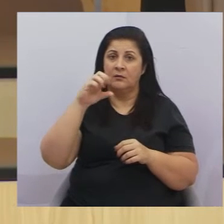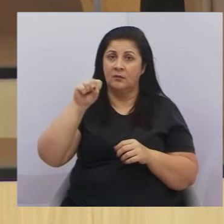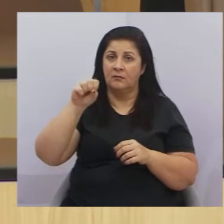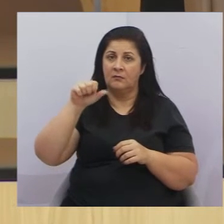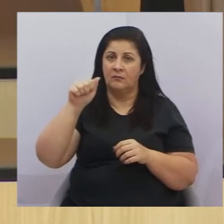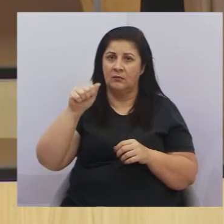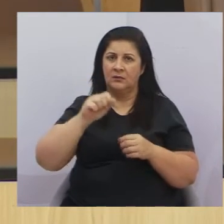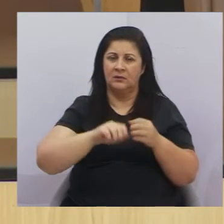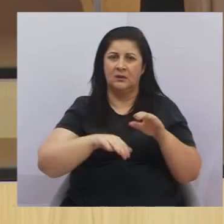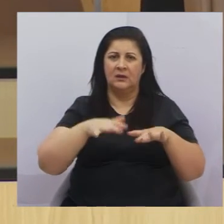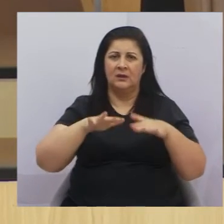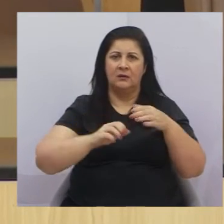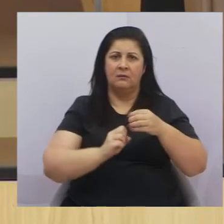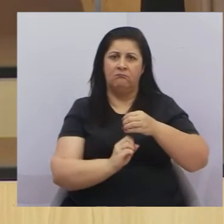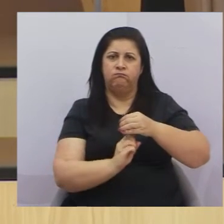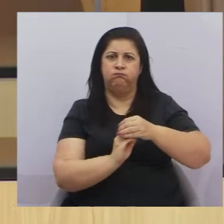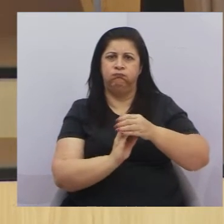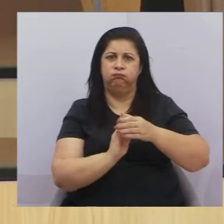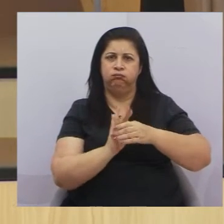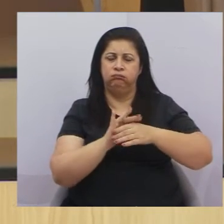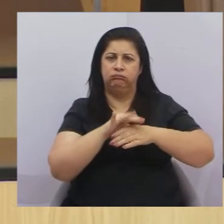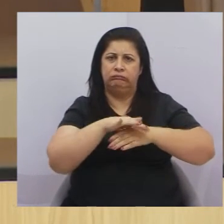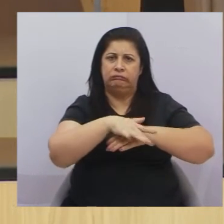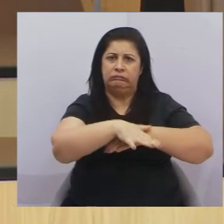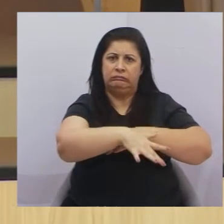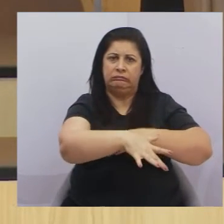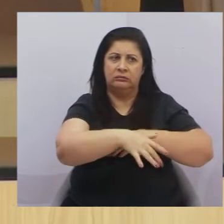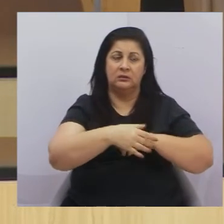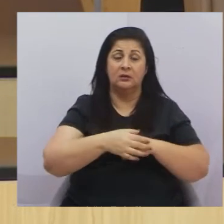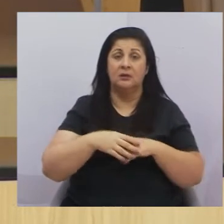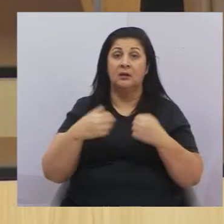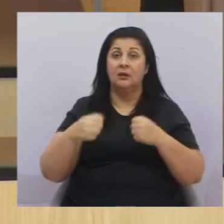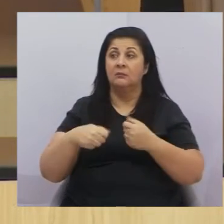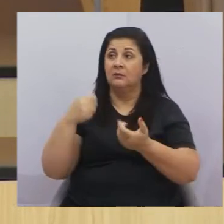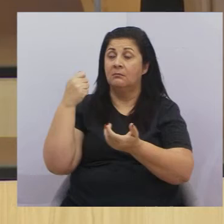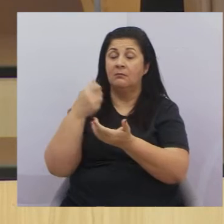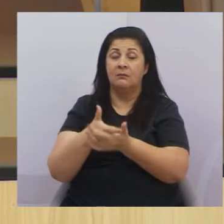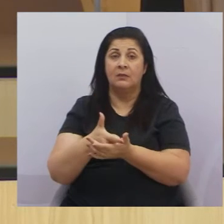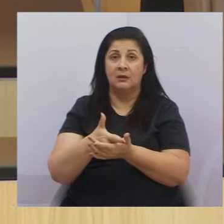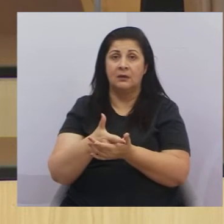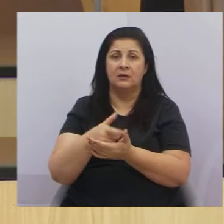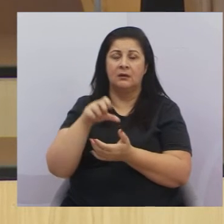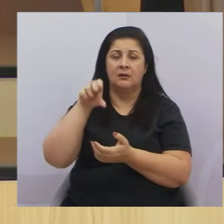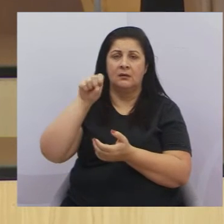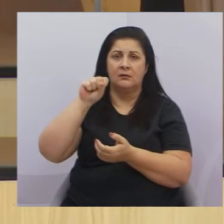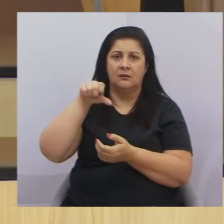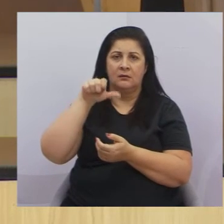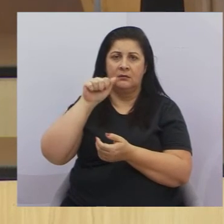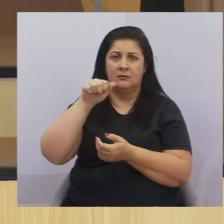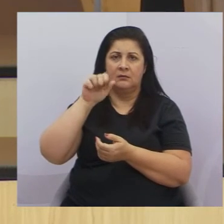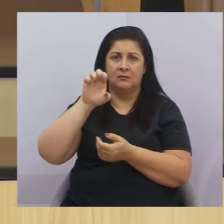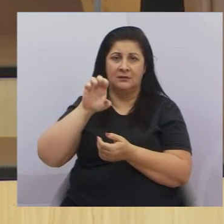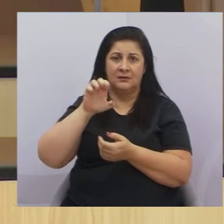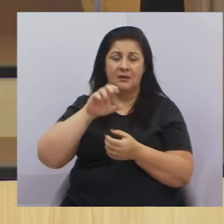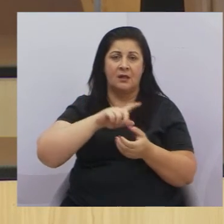vezes transbordam, obrigando-os a pagarem pelo serviço do SAI para a limpeza das